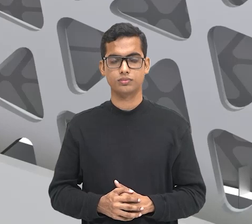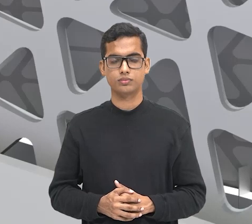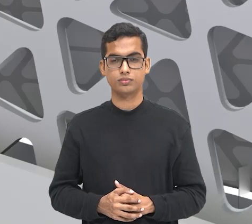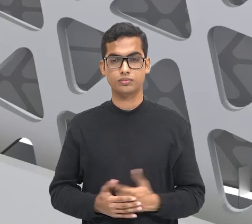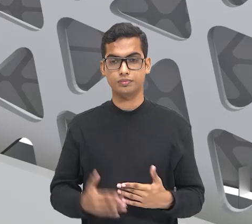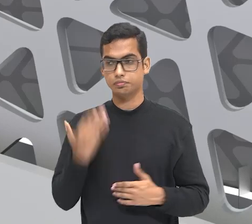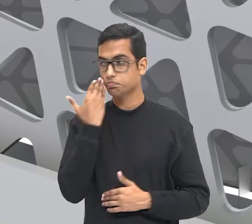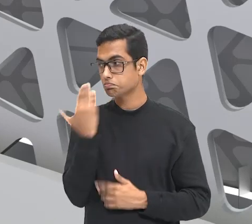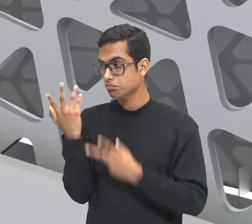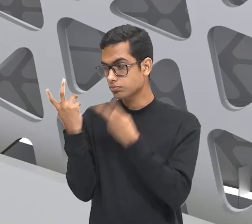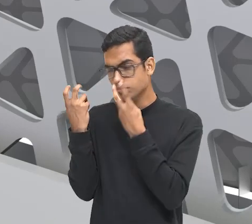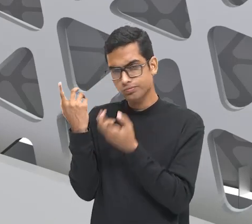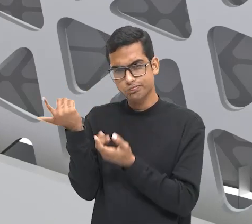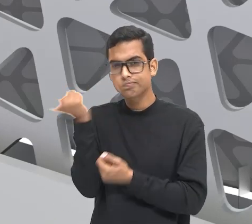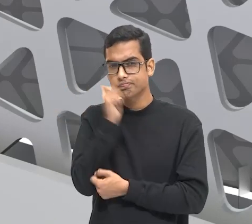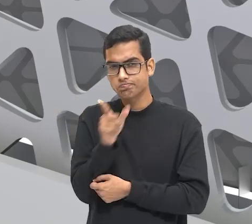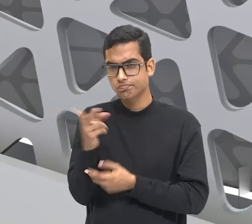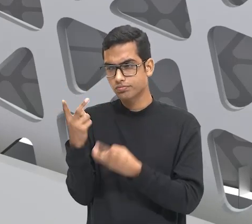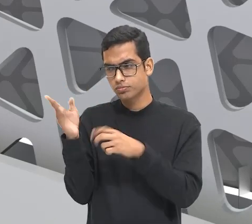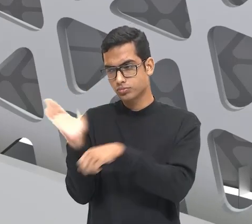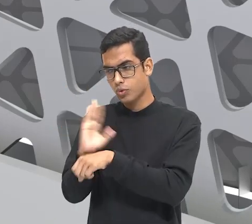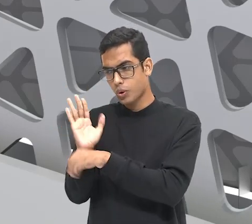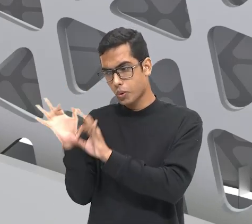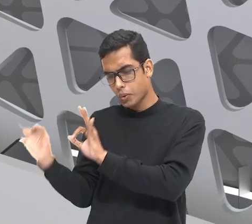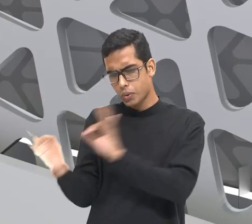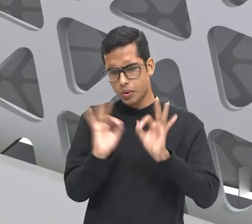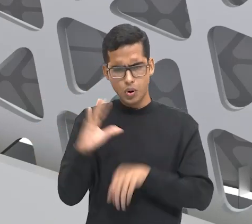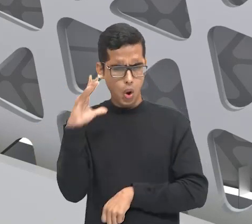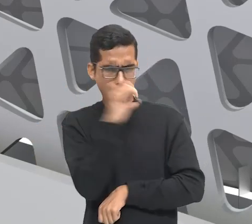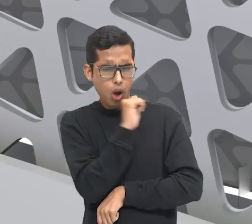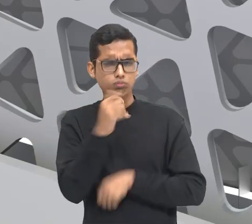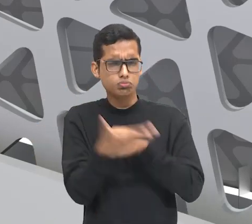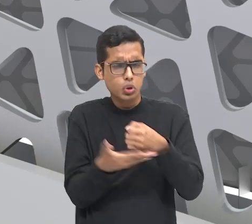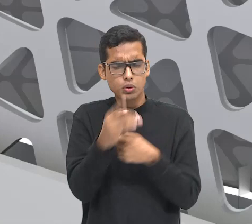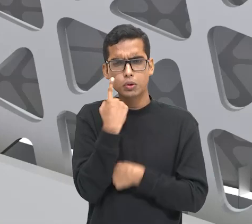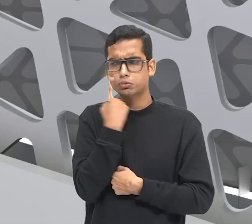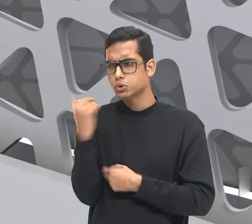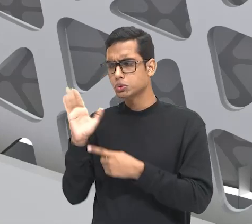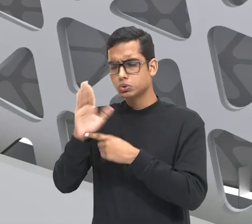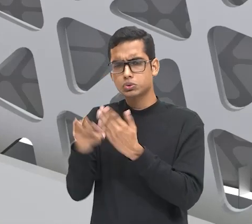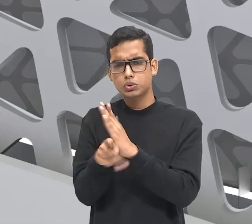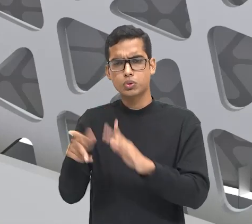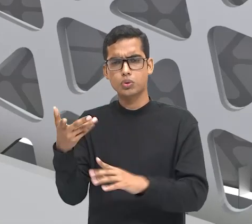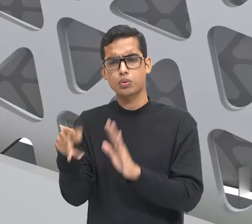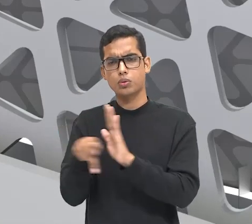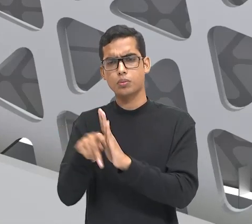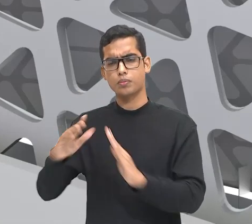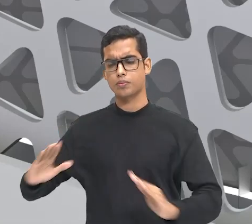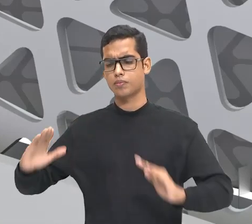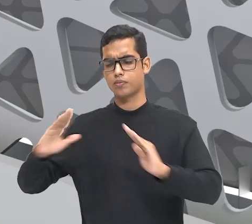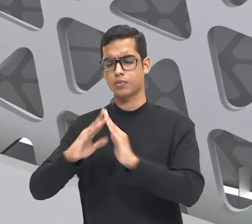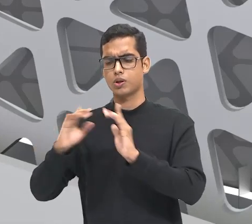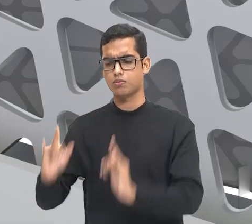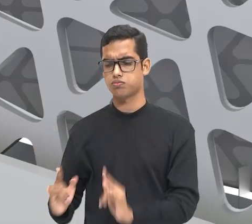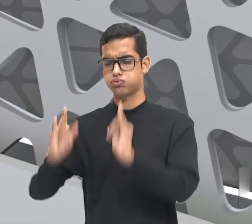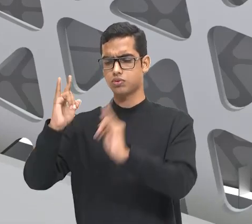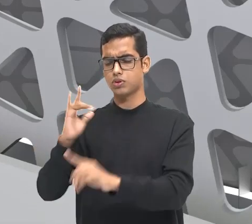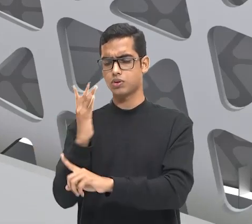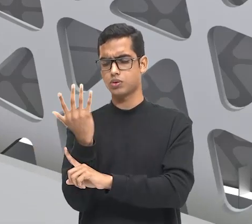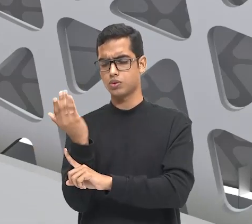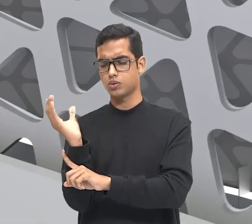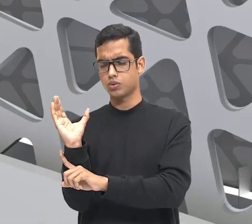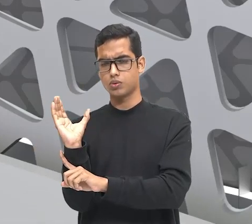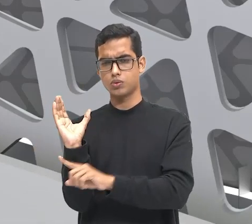Muito bem, então vocês puderam observar aí nessa animação, né, bem rápida, bem básica, onde mostra ali a transmissão saindo ali das antenas,